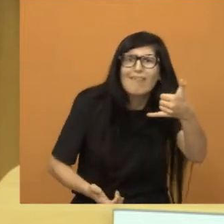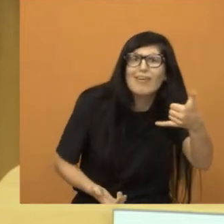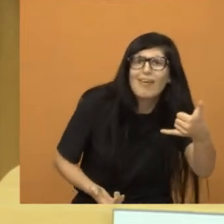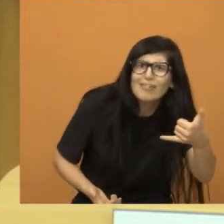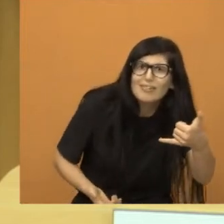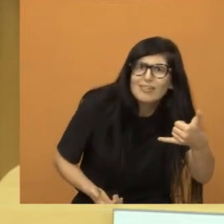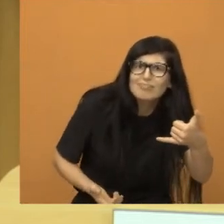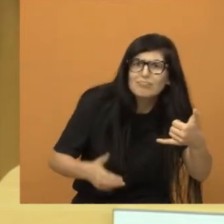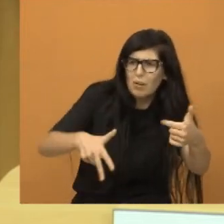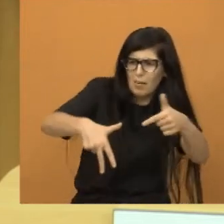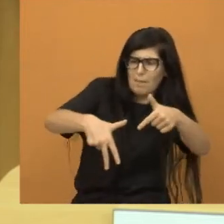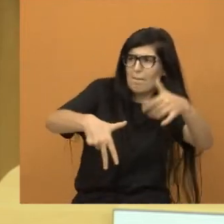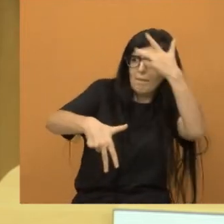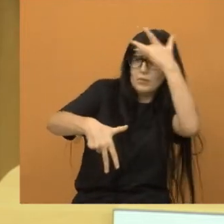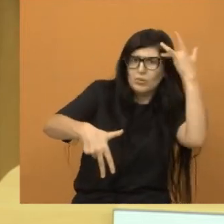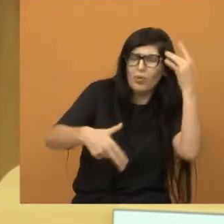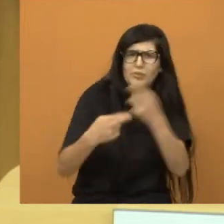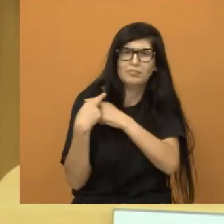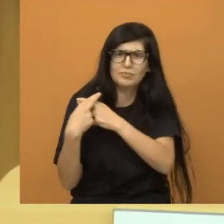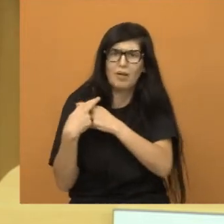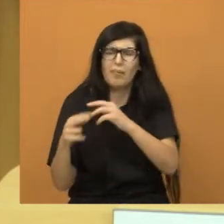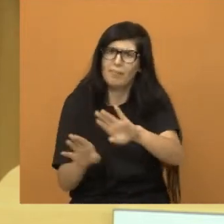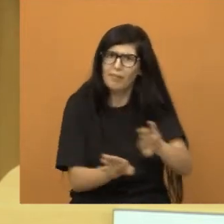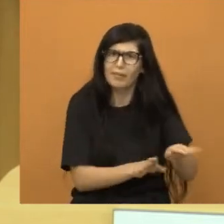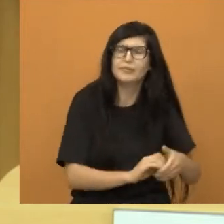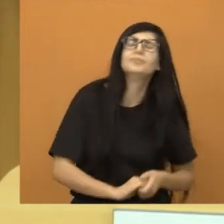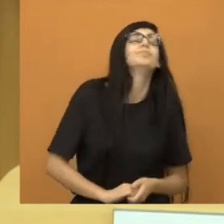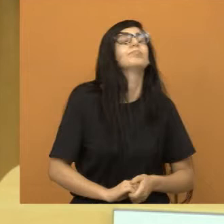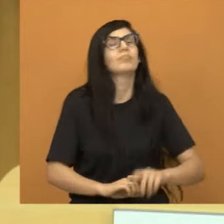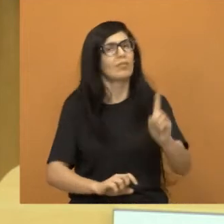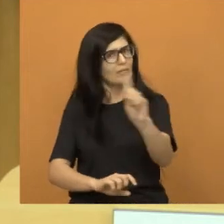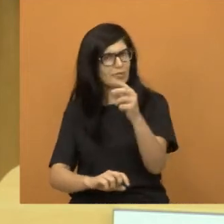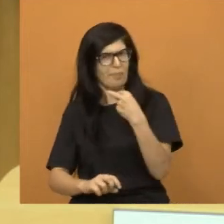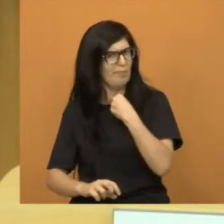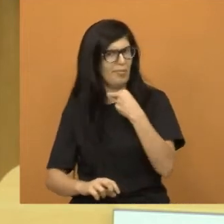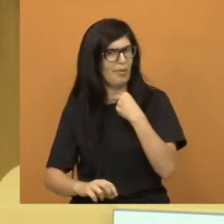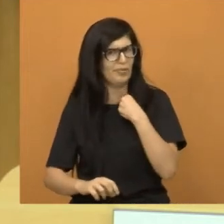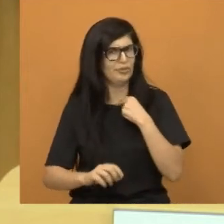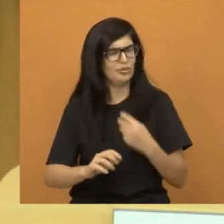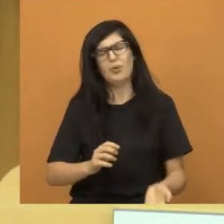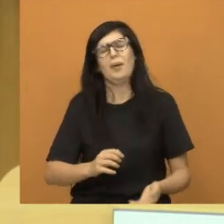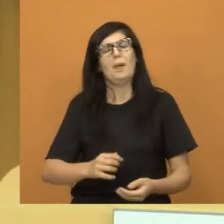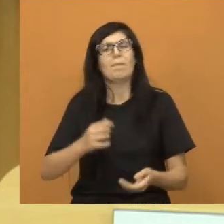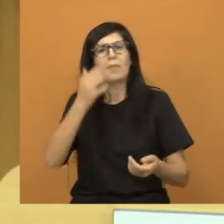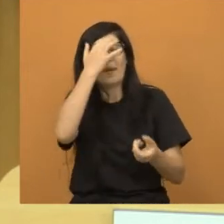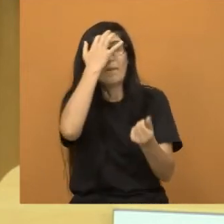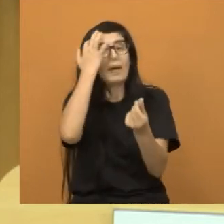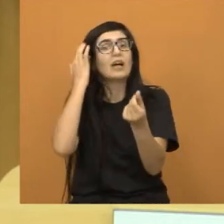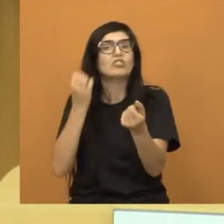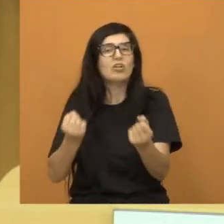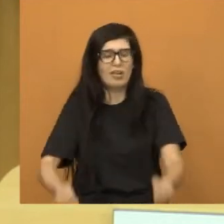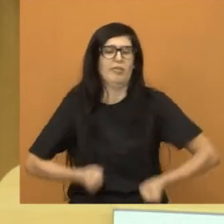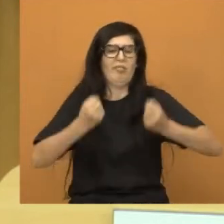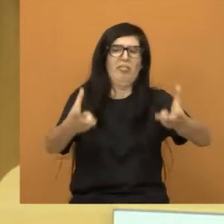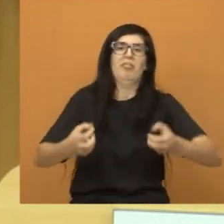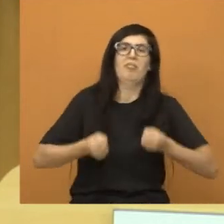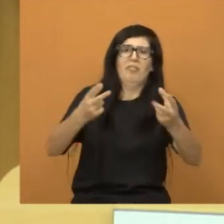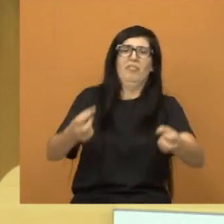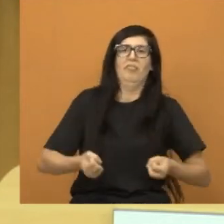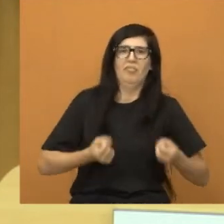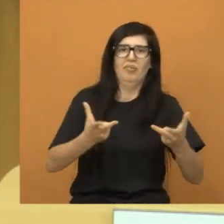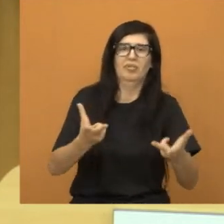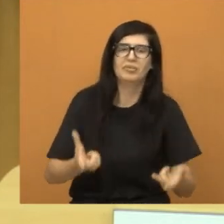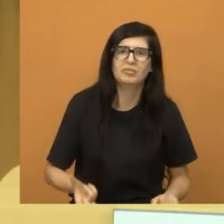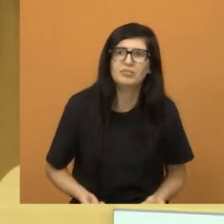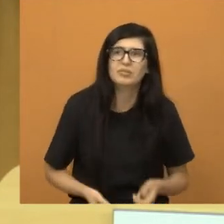dinheiro guardado, mas é pegar esse dinheiro que é conquistado, que é o lucro da tarifa, para que ele seja